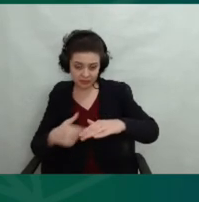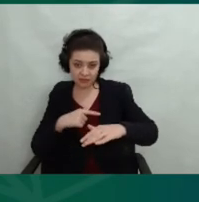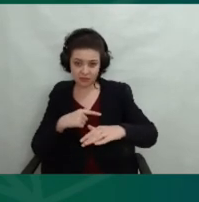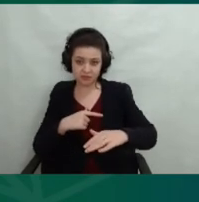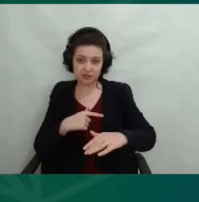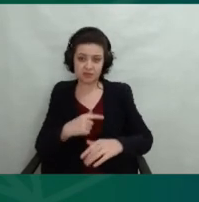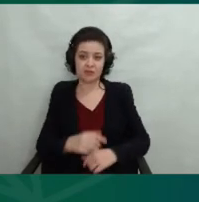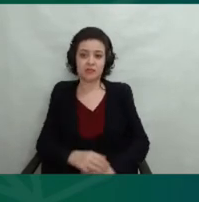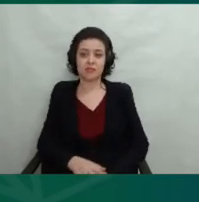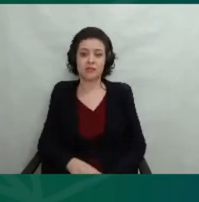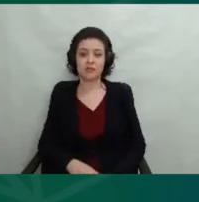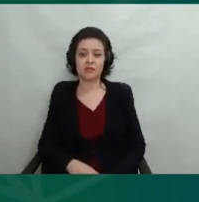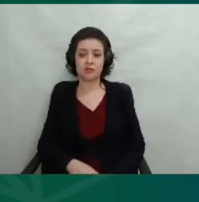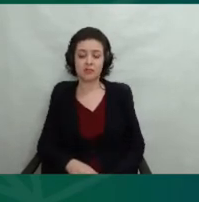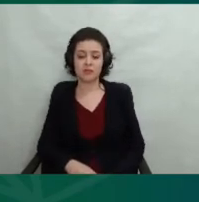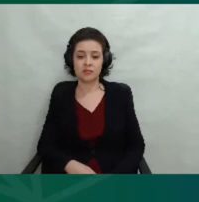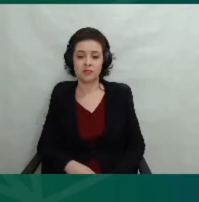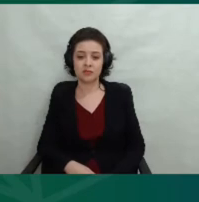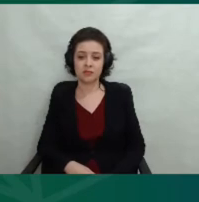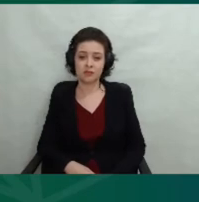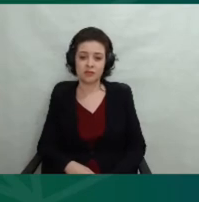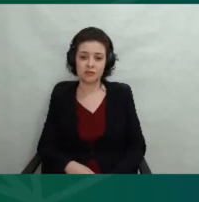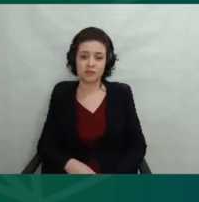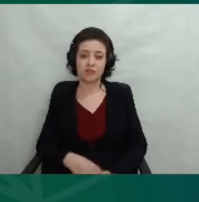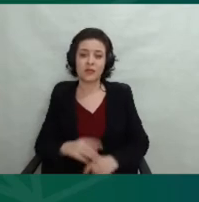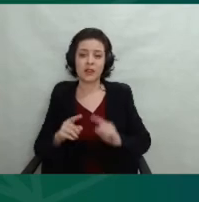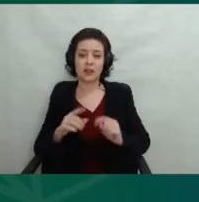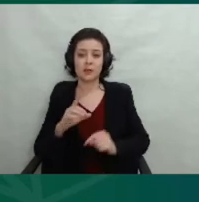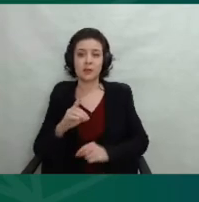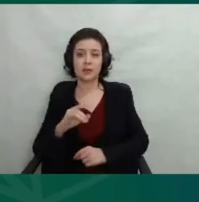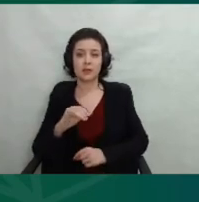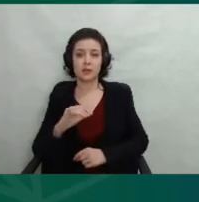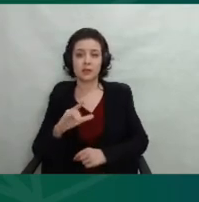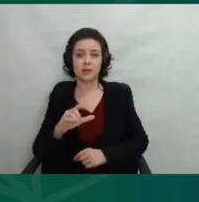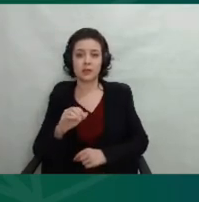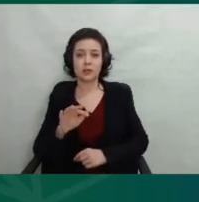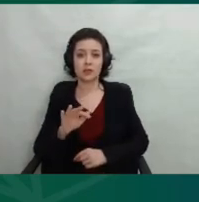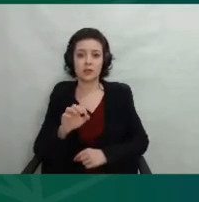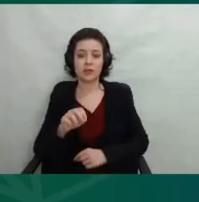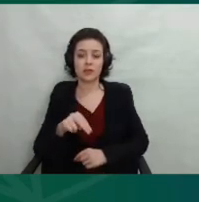E aí começamos a trabalhar com diclofenaco. O diclofenaco, então,